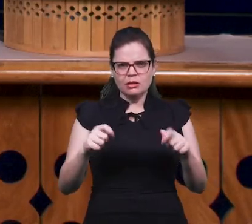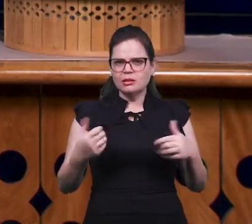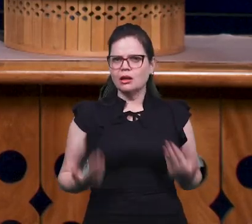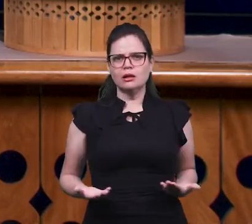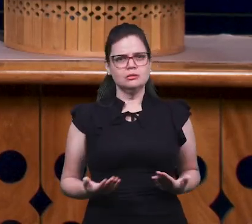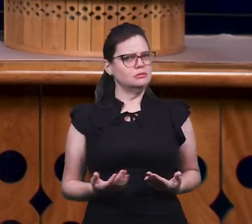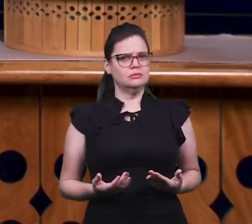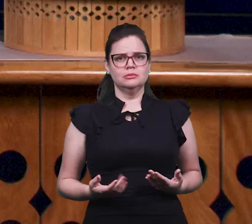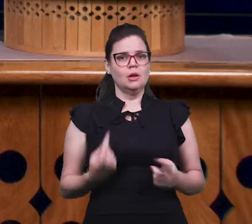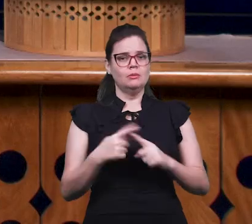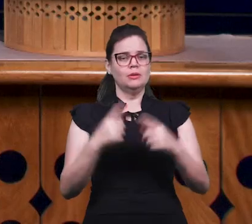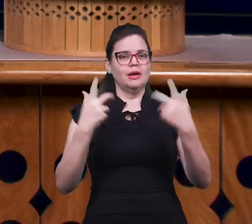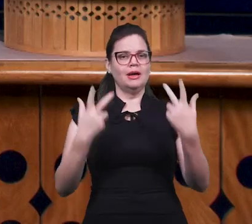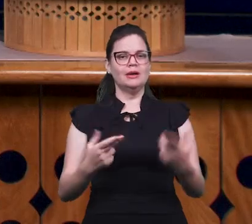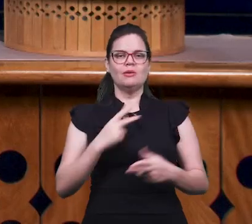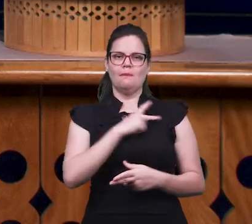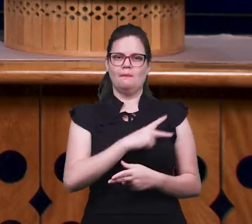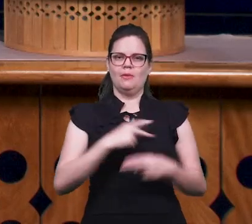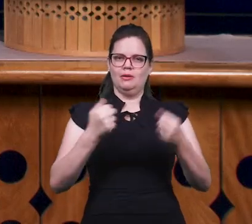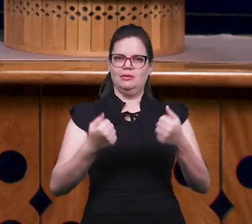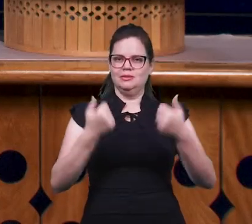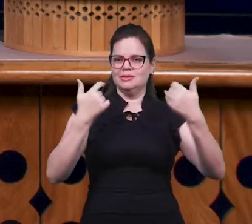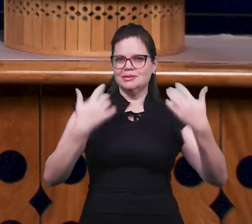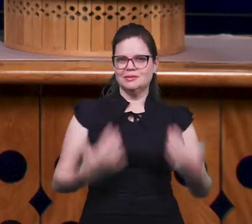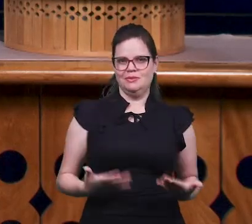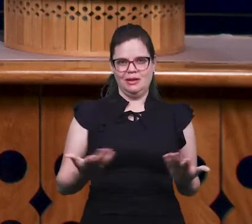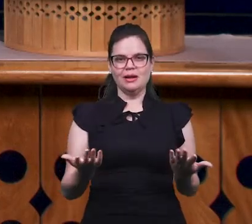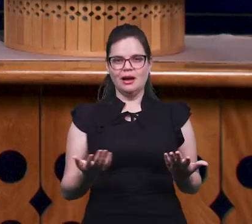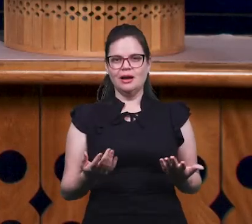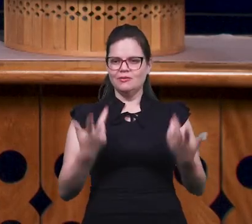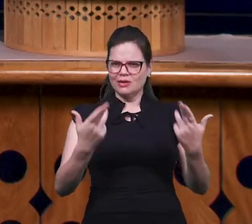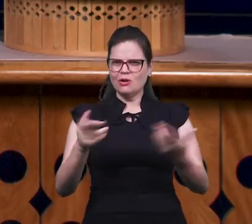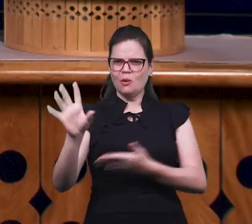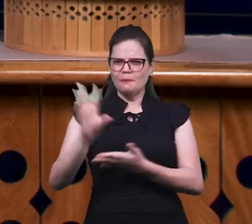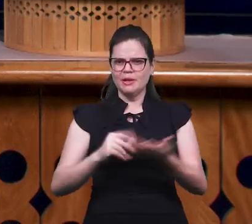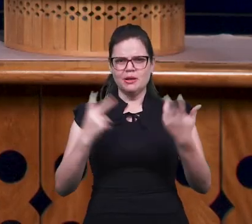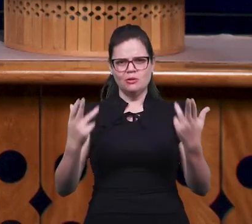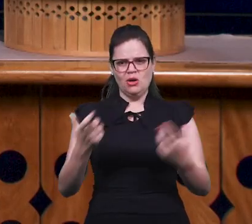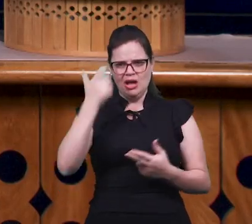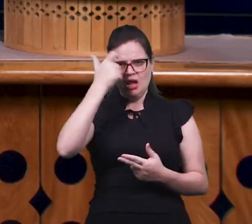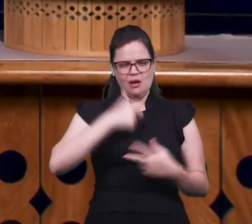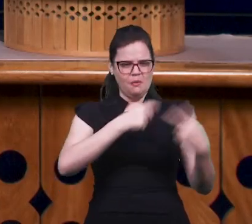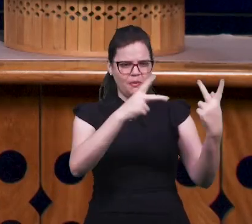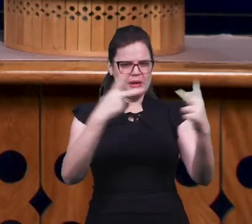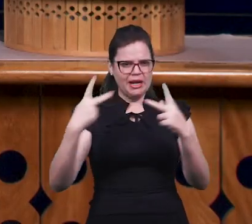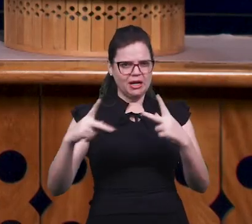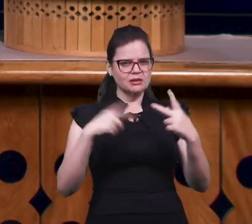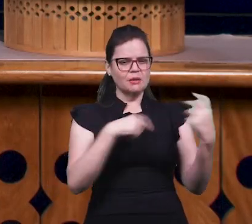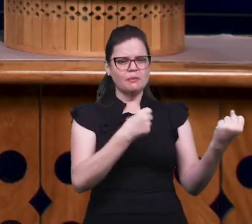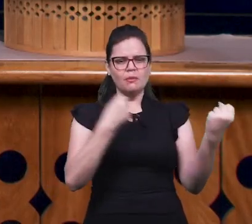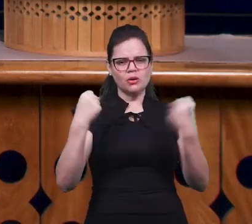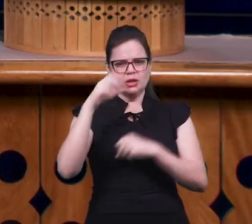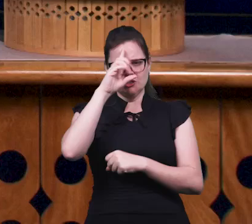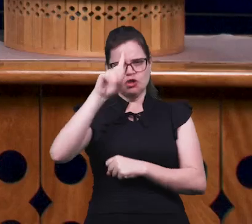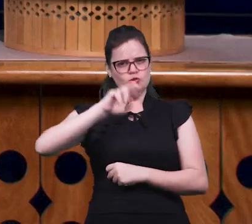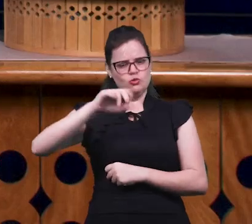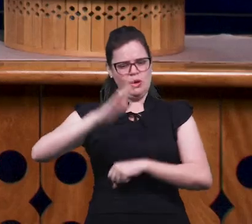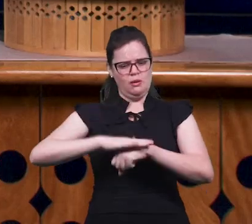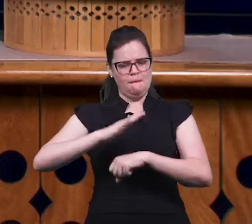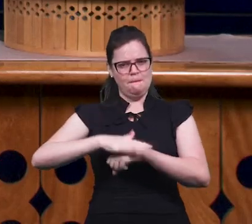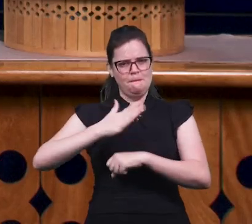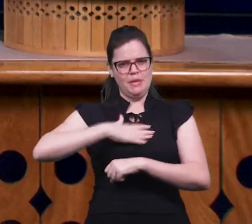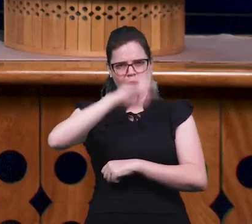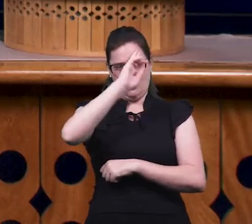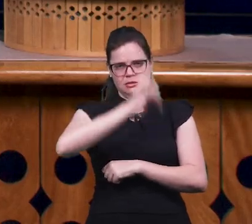igual Paulo. A minha palavra e a minha pregação não foi com sabedoria humana, mas foi com poder, com virtude e poder. E com